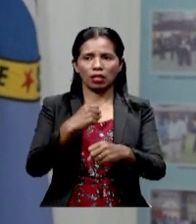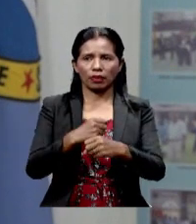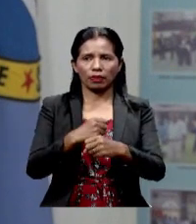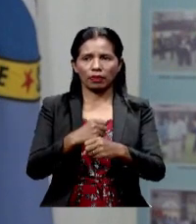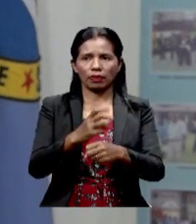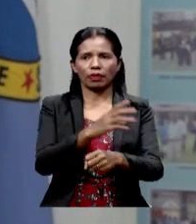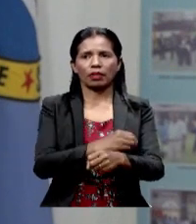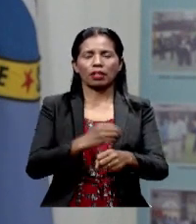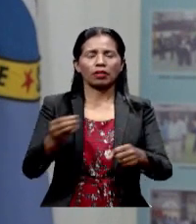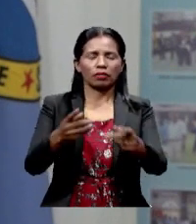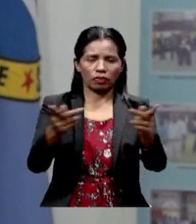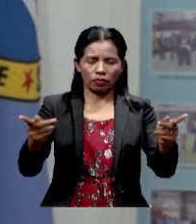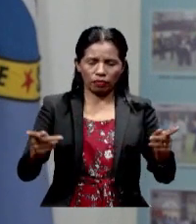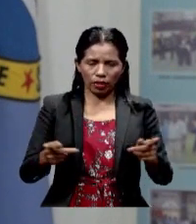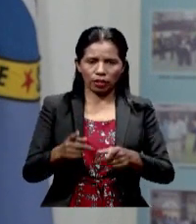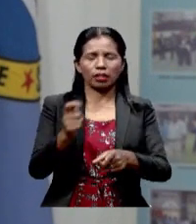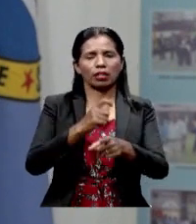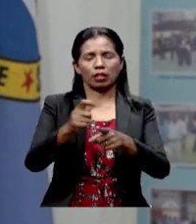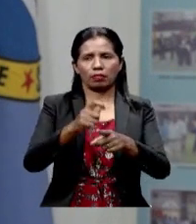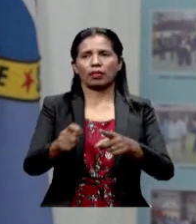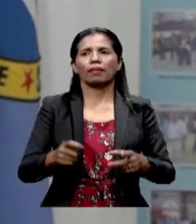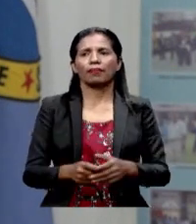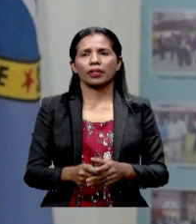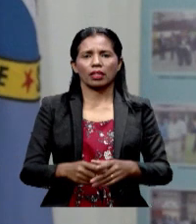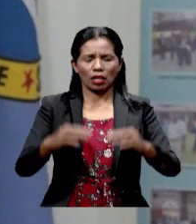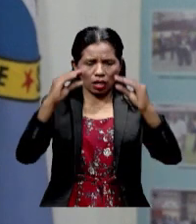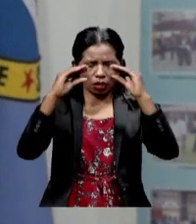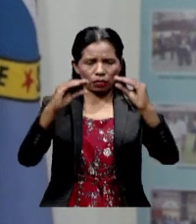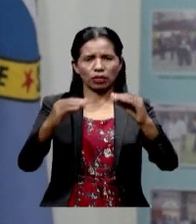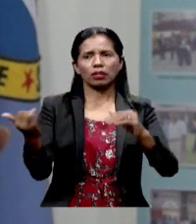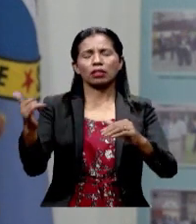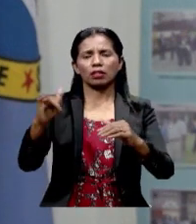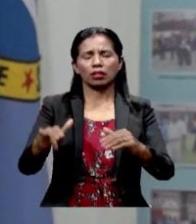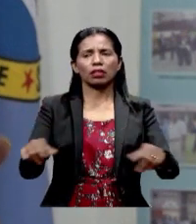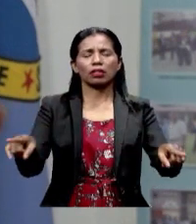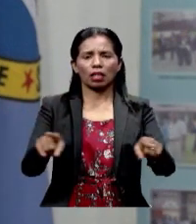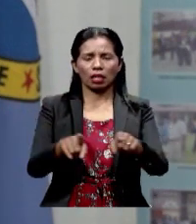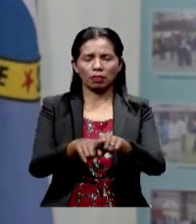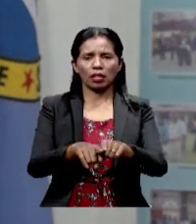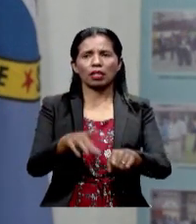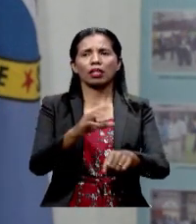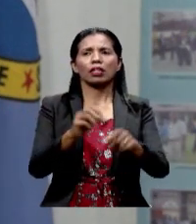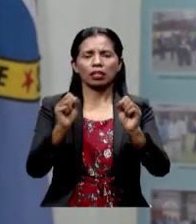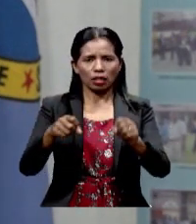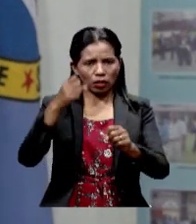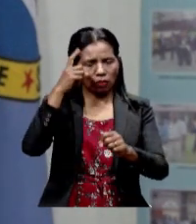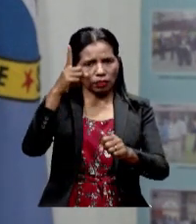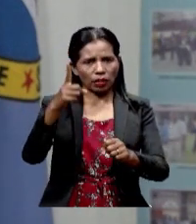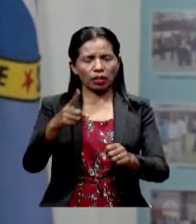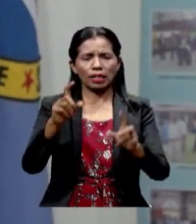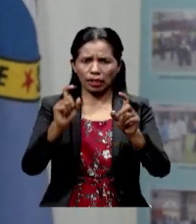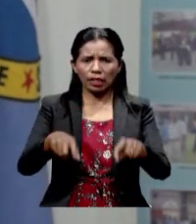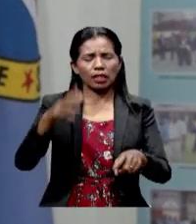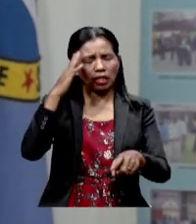kalau bukan para tempat pelatihan ne ajaran ser nia antau Cira nebe saiona wargan ema ka tem que compreender tem que